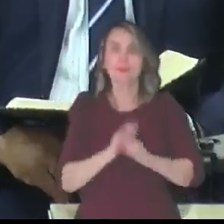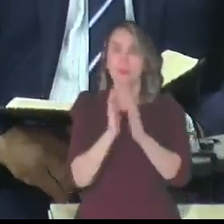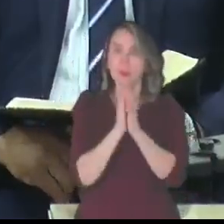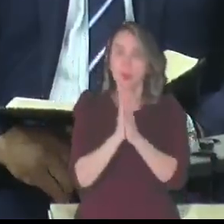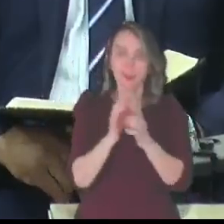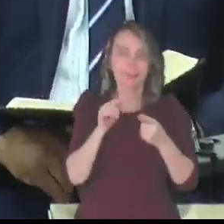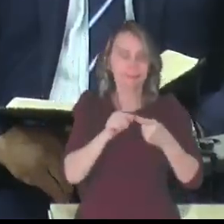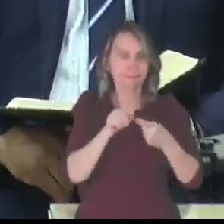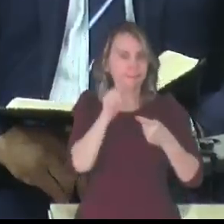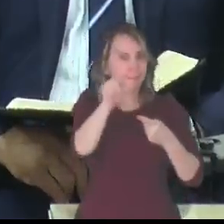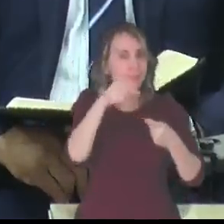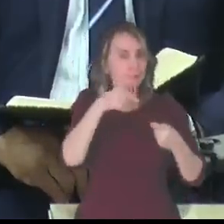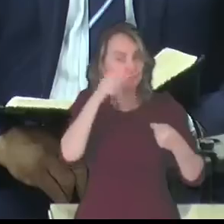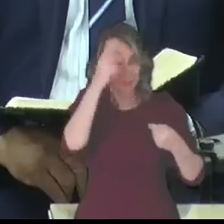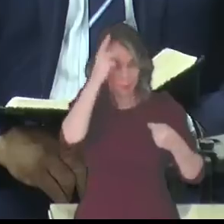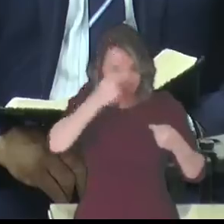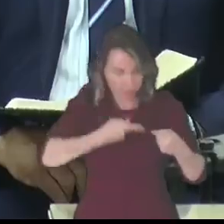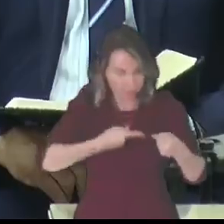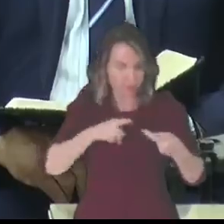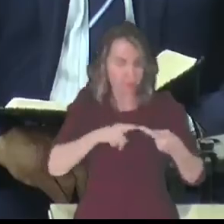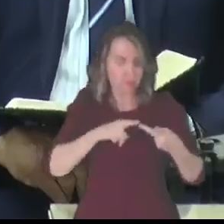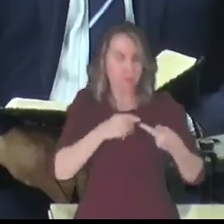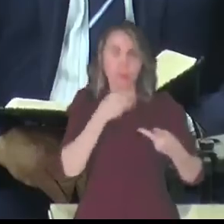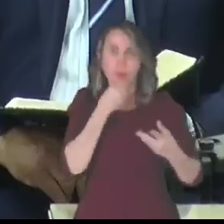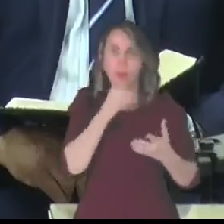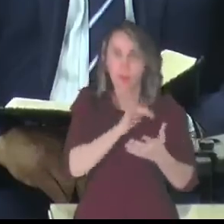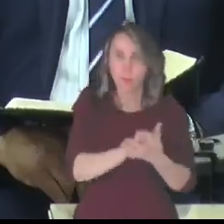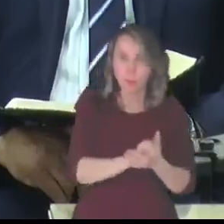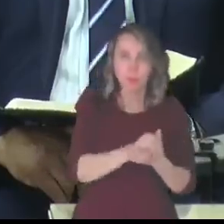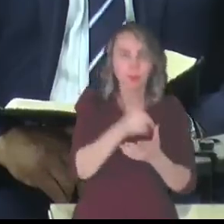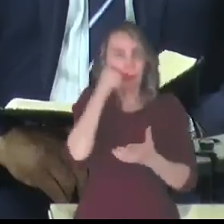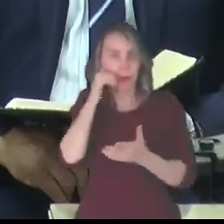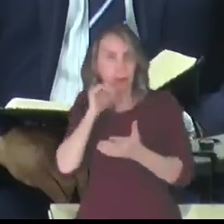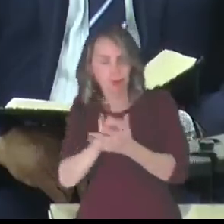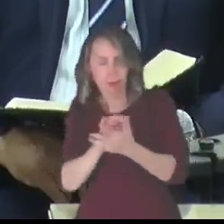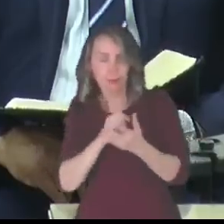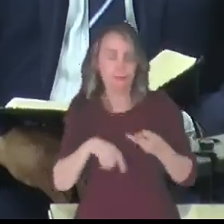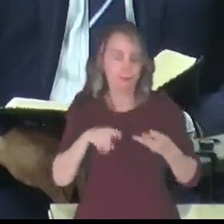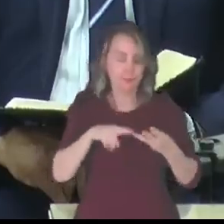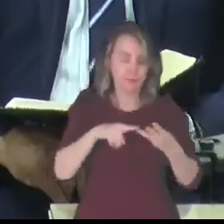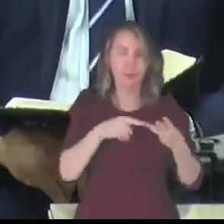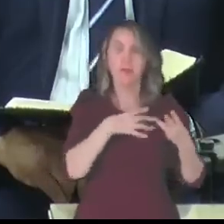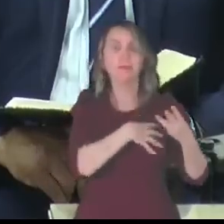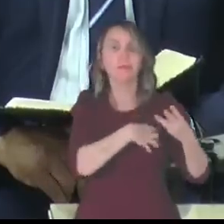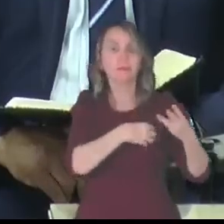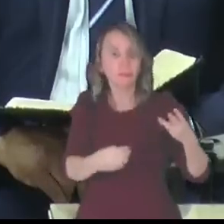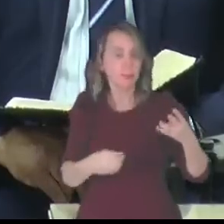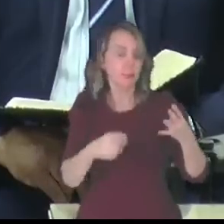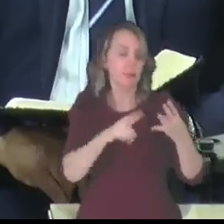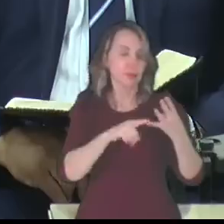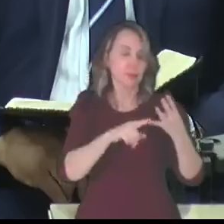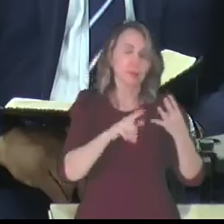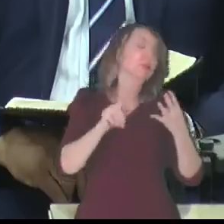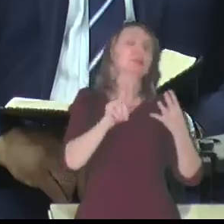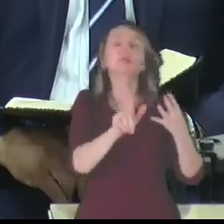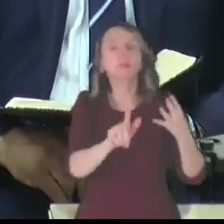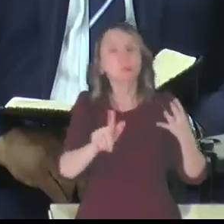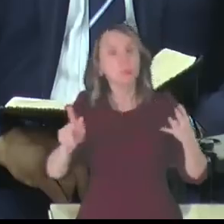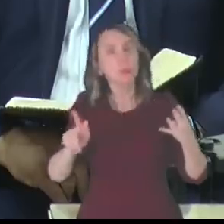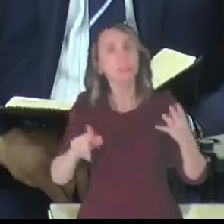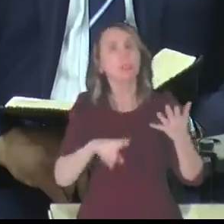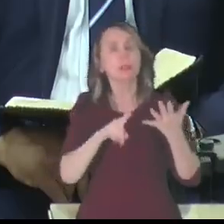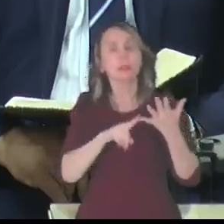orar pelo seu marido orar pela sua esposa Orar pelos seus filhos orar pelo seu genros orar pelas suas